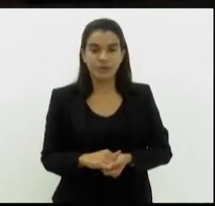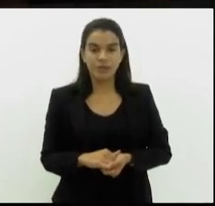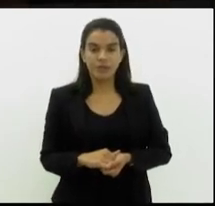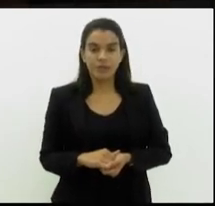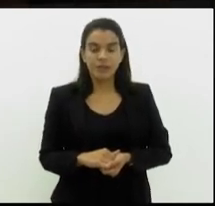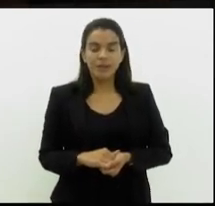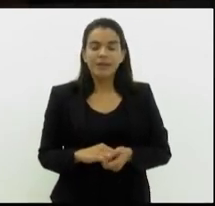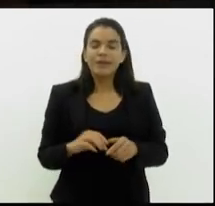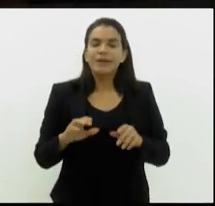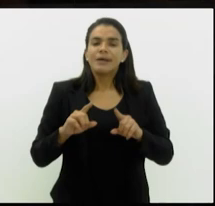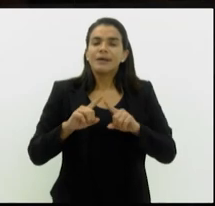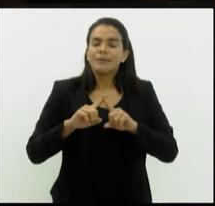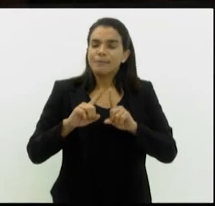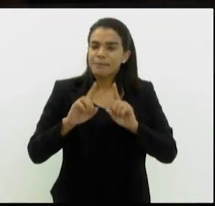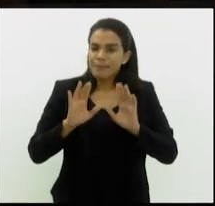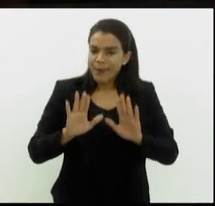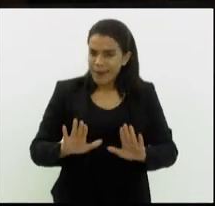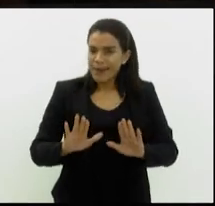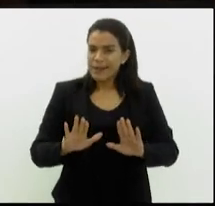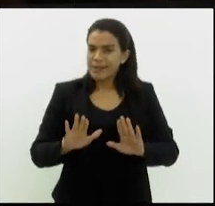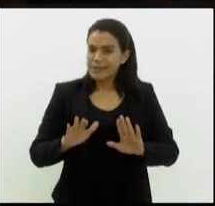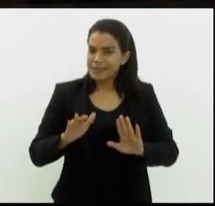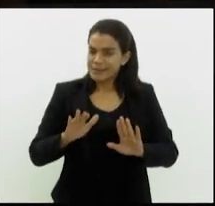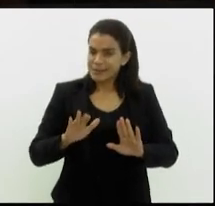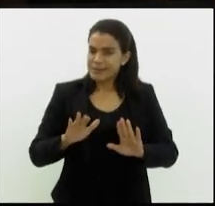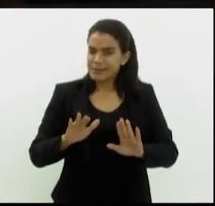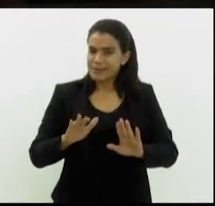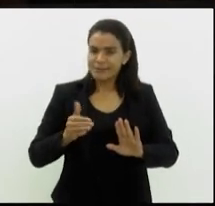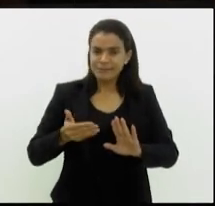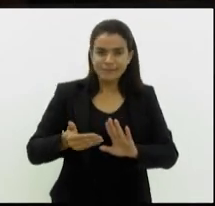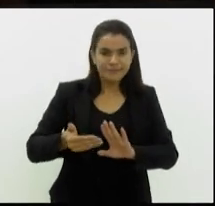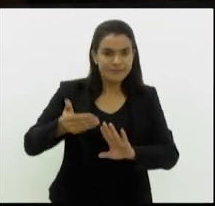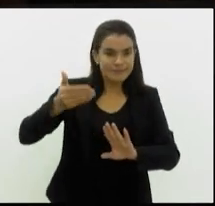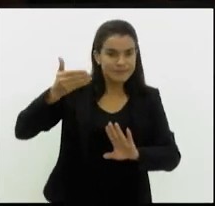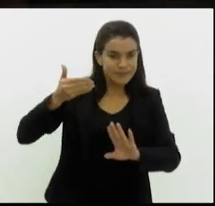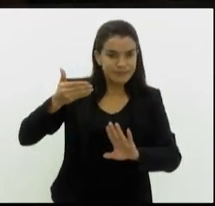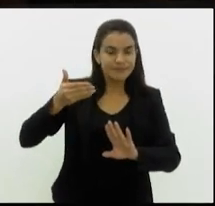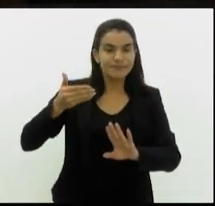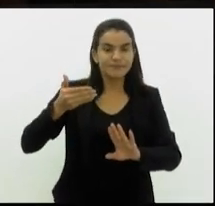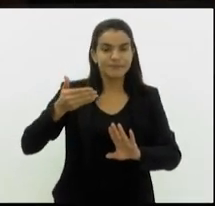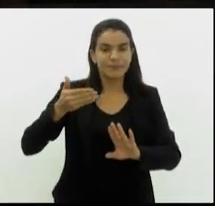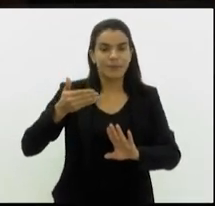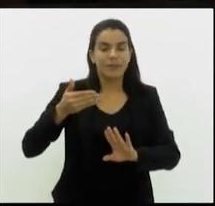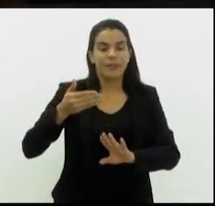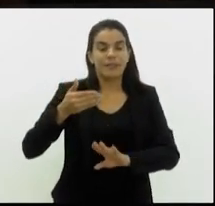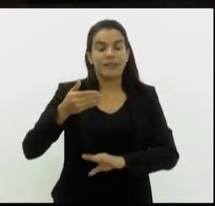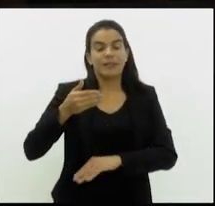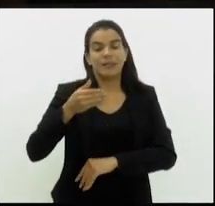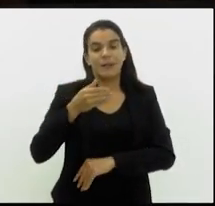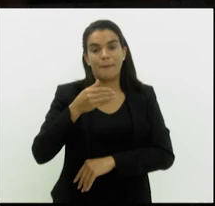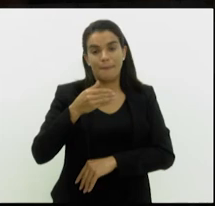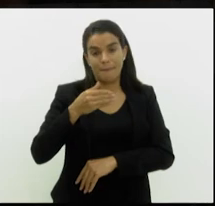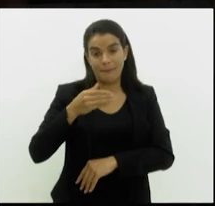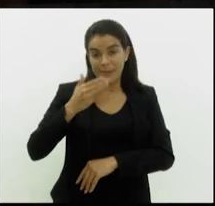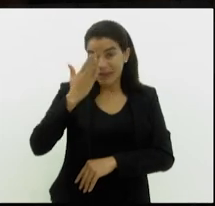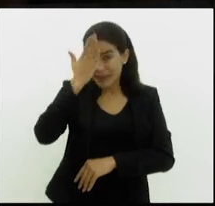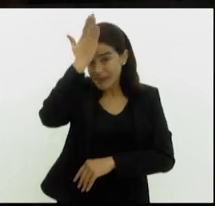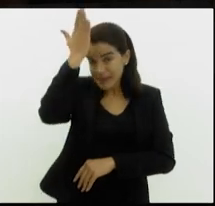Mas antes disso, já ainda no governo do presidente, do ex-presidente